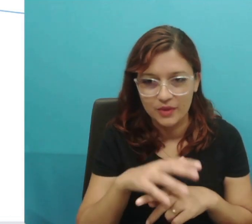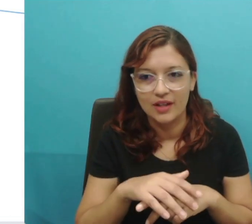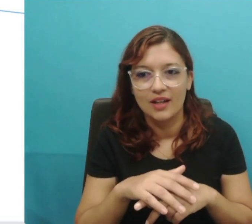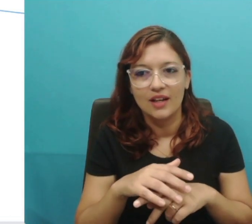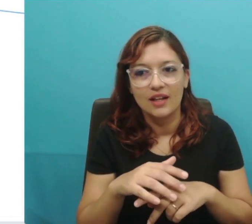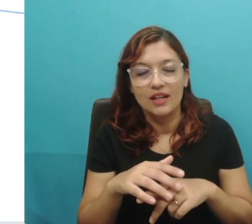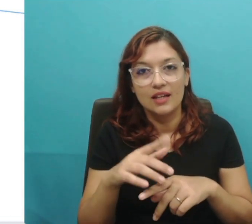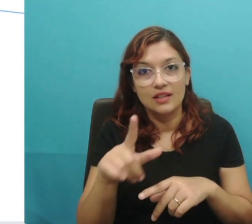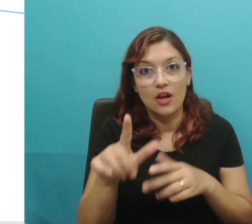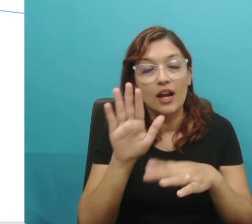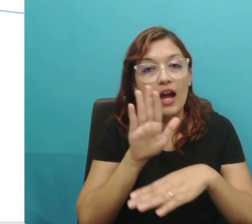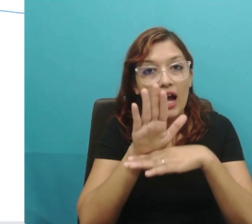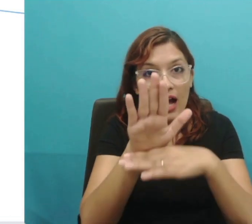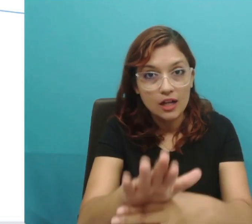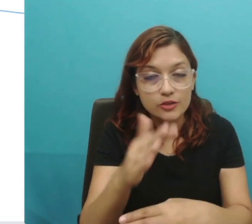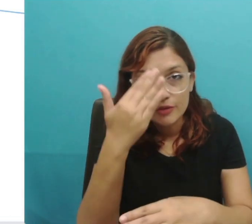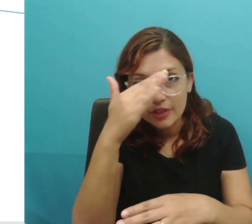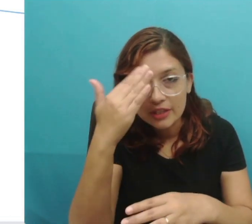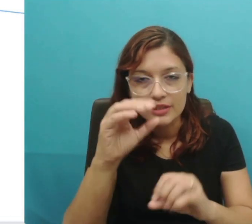O artigo